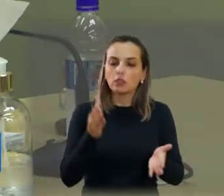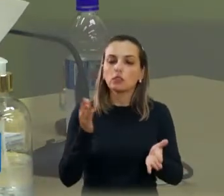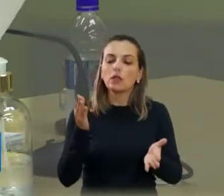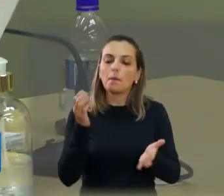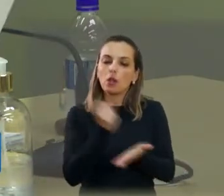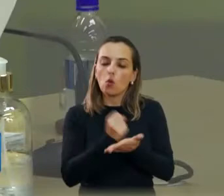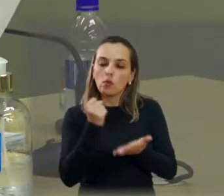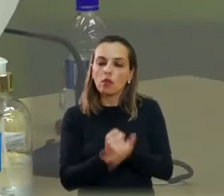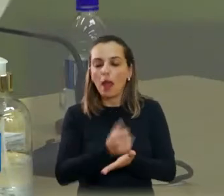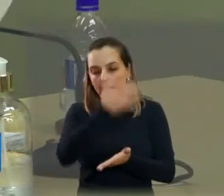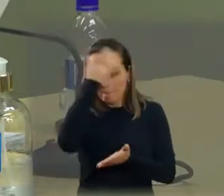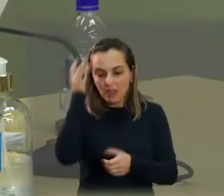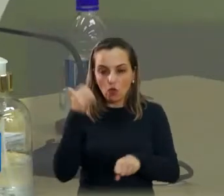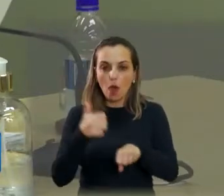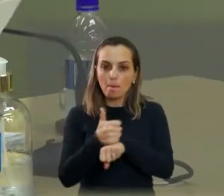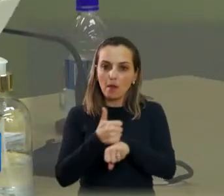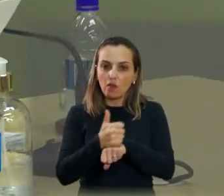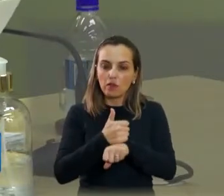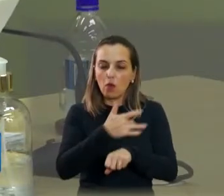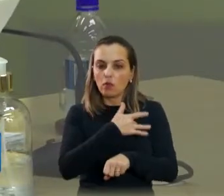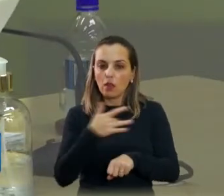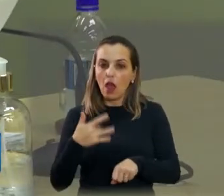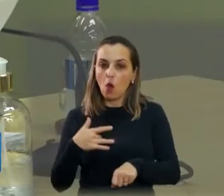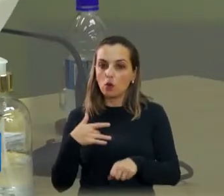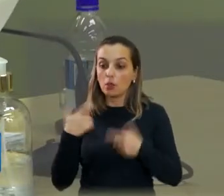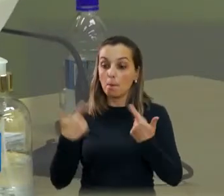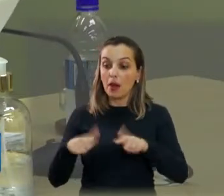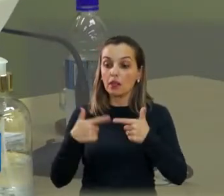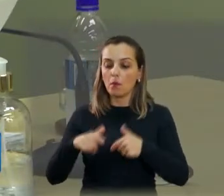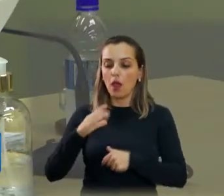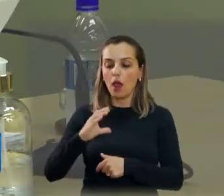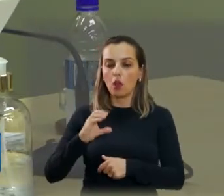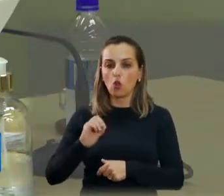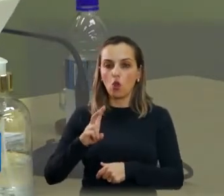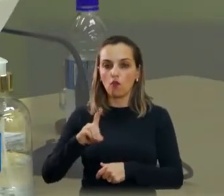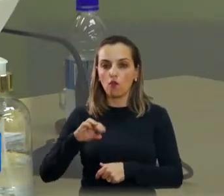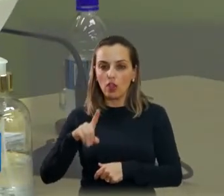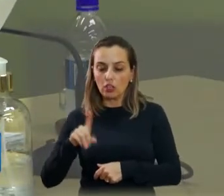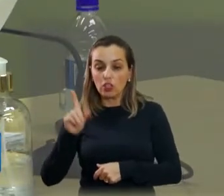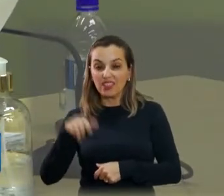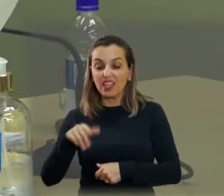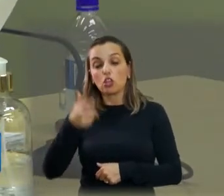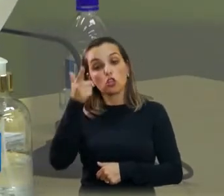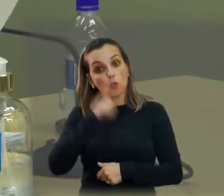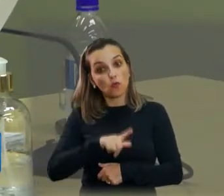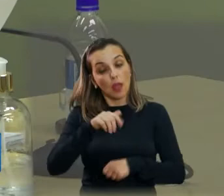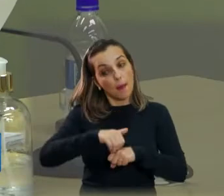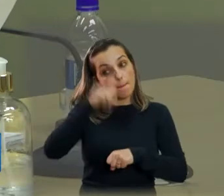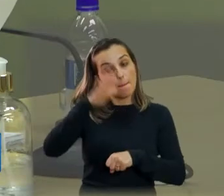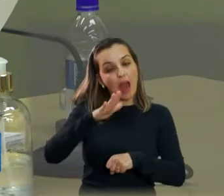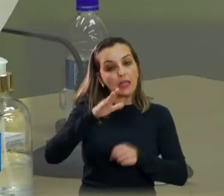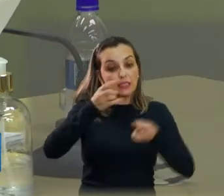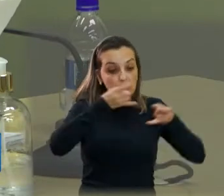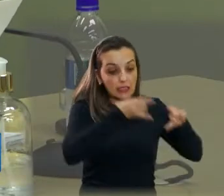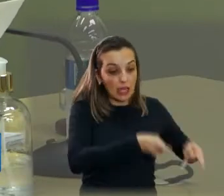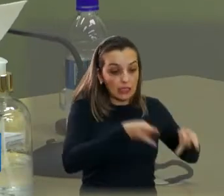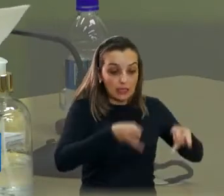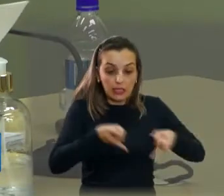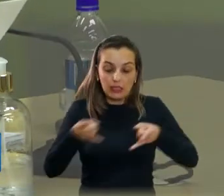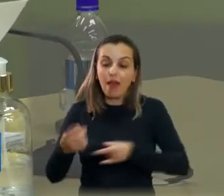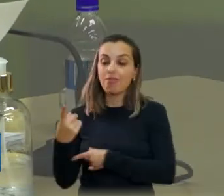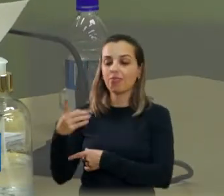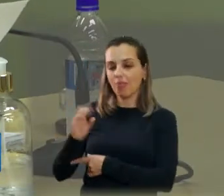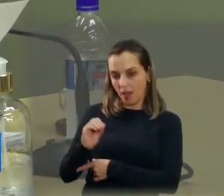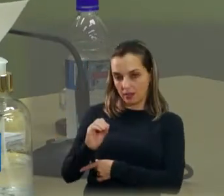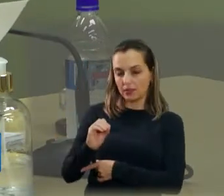Covid. Se a gente conseguir fechar a escala de técnicos de enfermagem, a gente vai abrir mais 10 leitos.